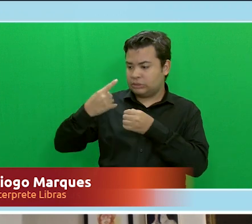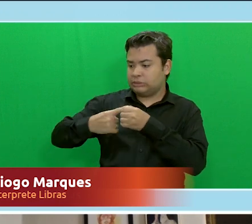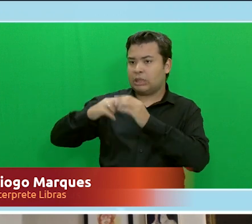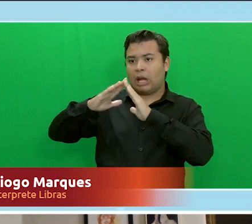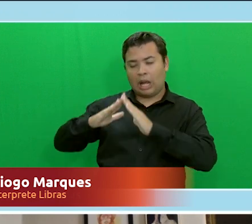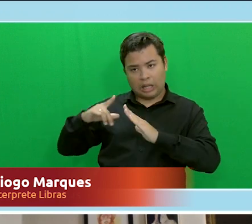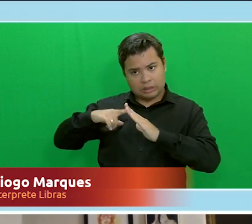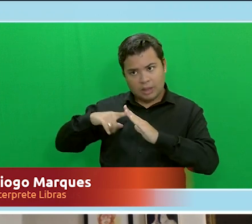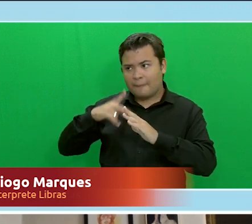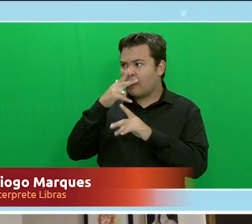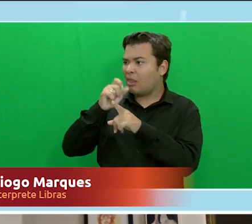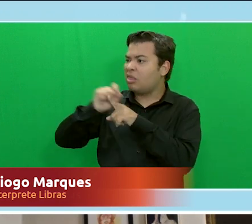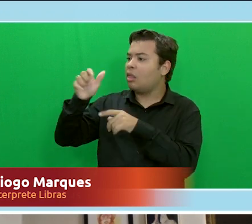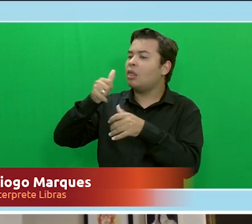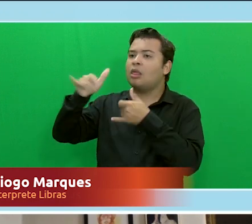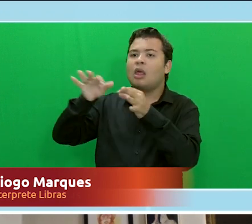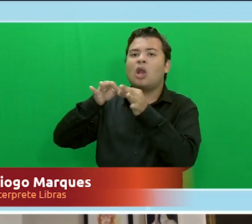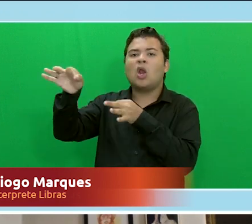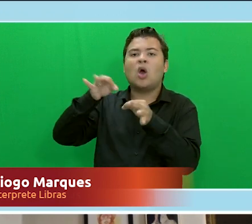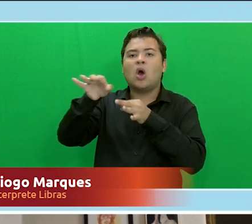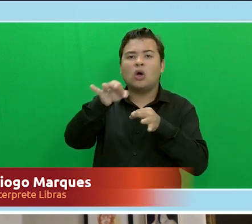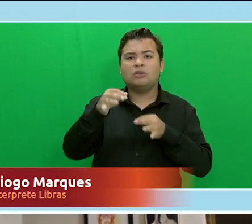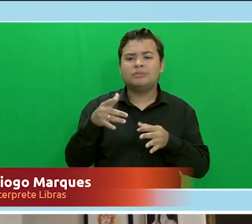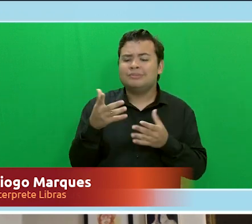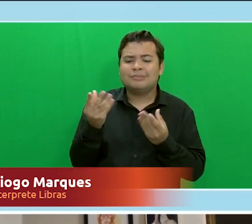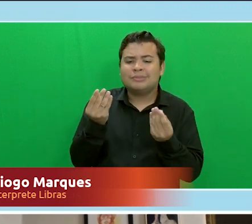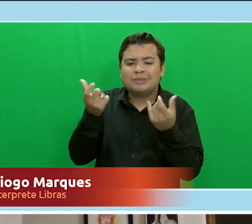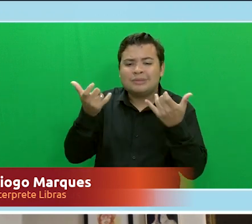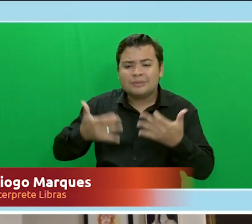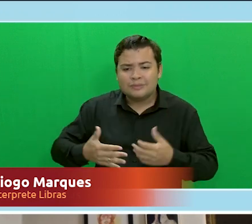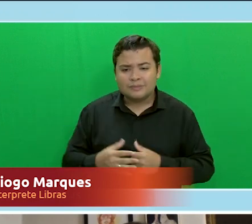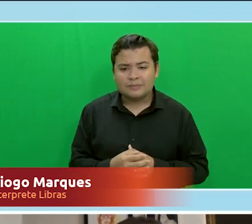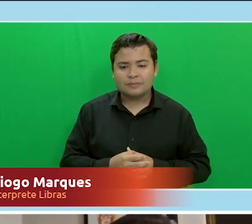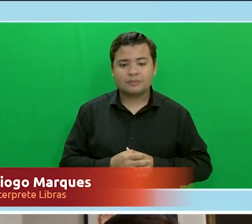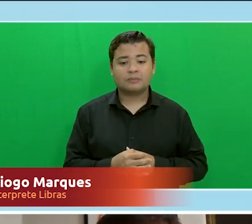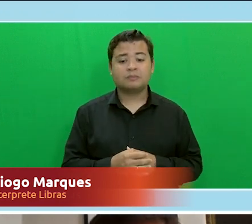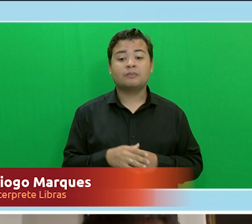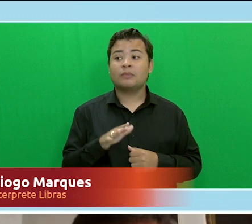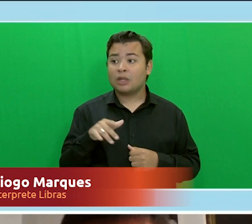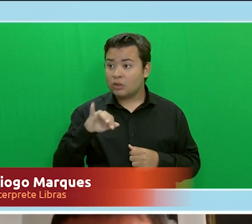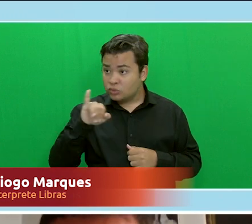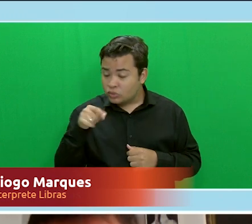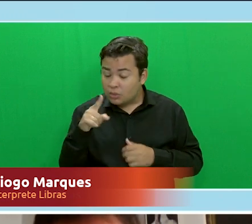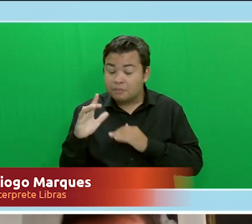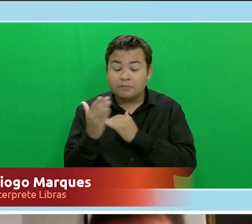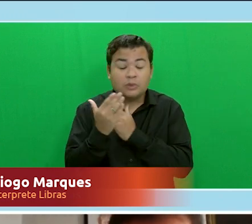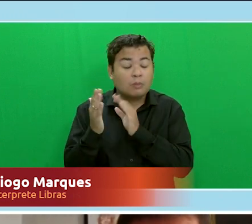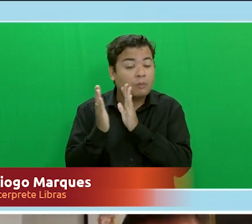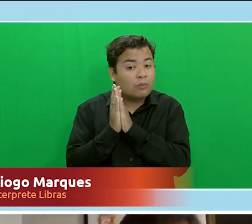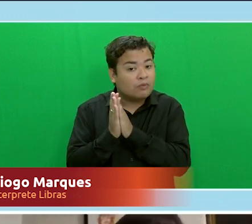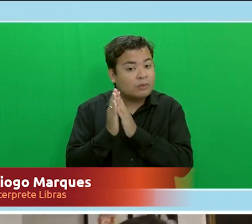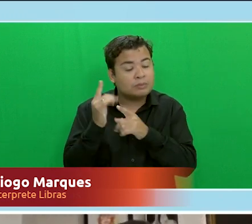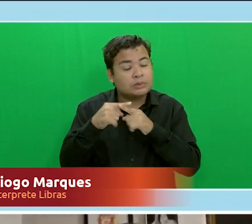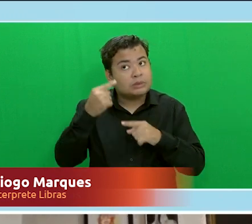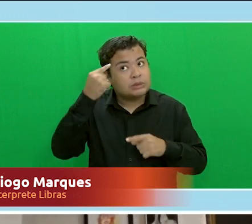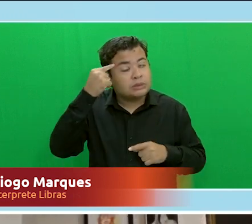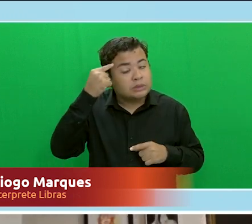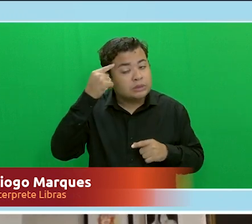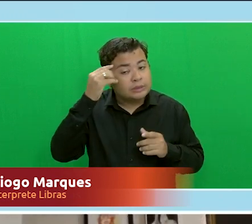desses espaços, né? Explica um pouquinho para a gente, professora. João, você vai me ajudar, minha memória...